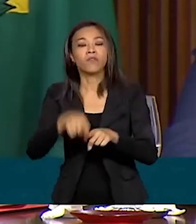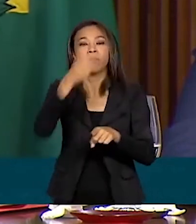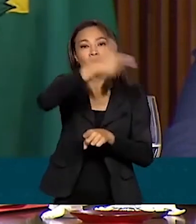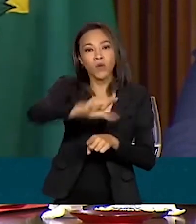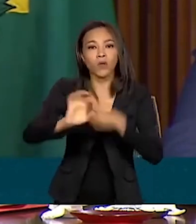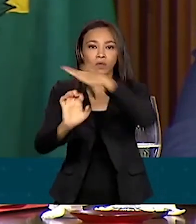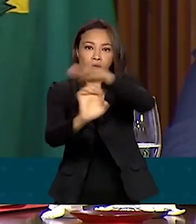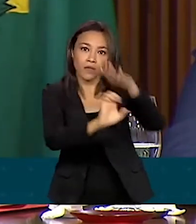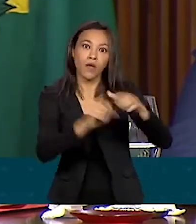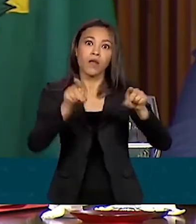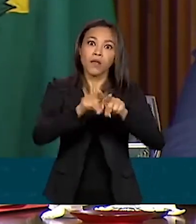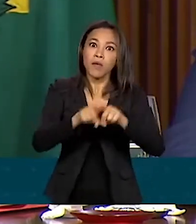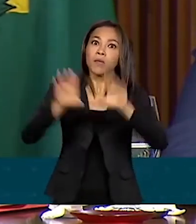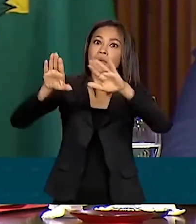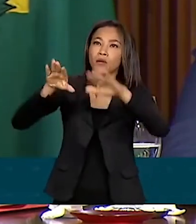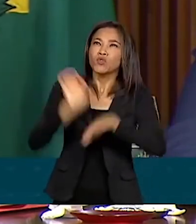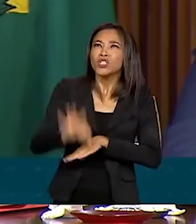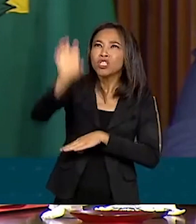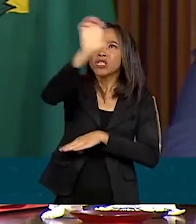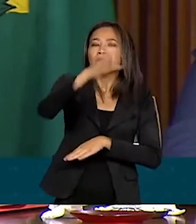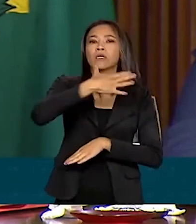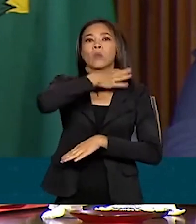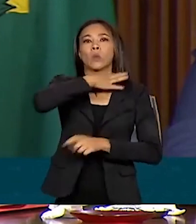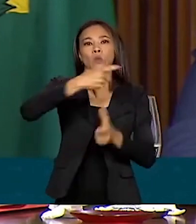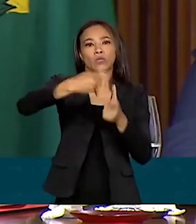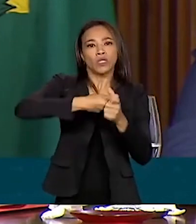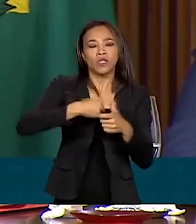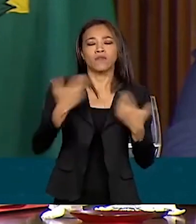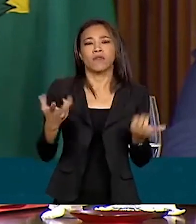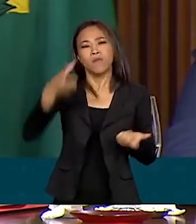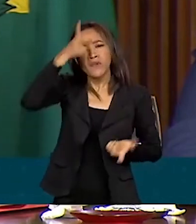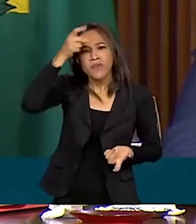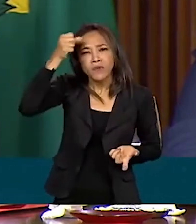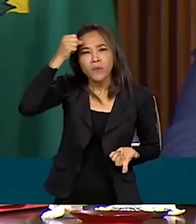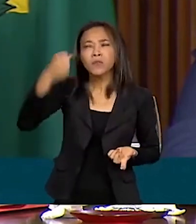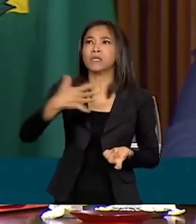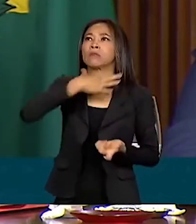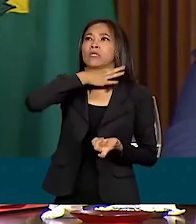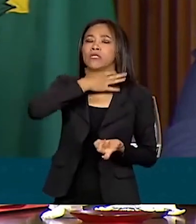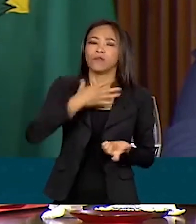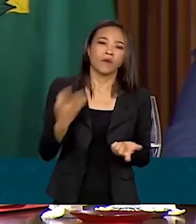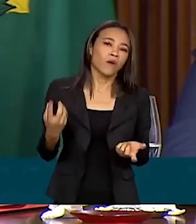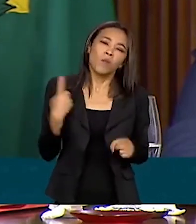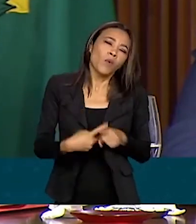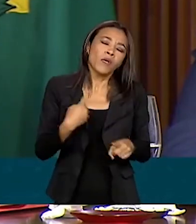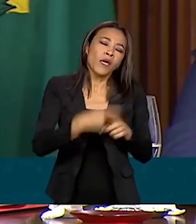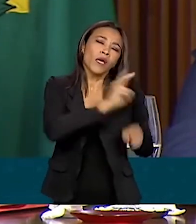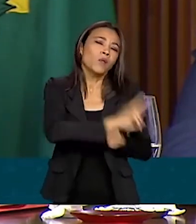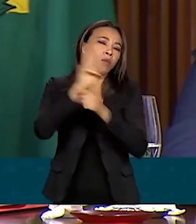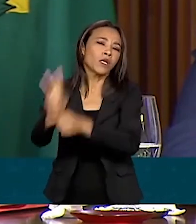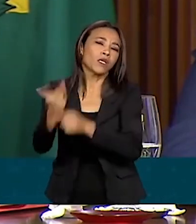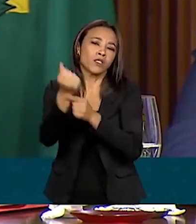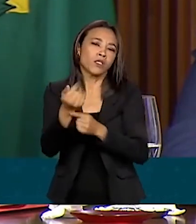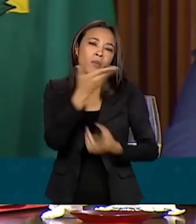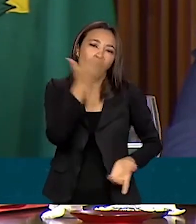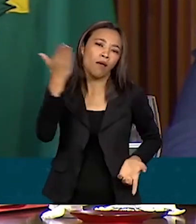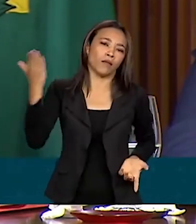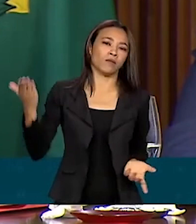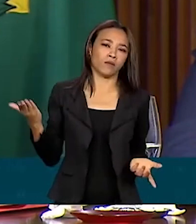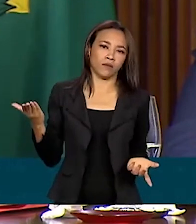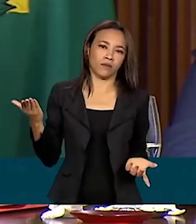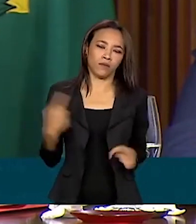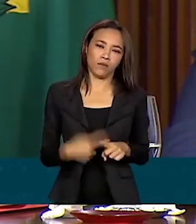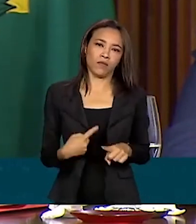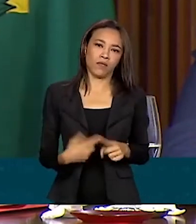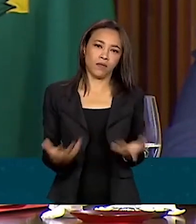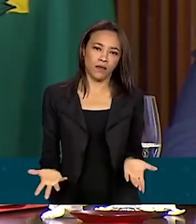com capacidade de endividamento, para as prefeituras que têm capacidade de endividamento, por que não emprestar dinheiro para essa gente?